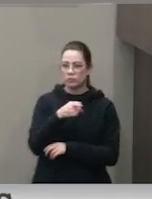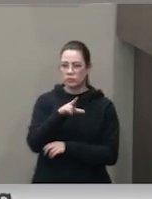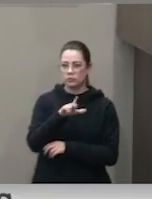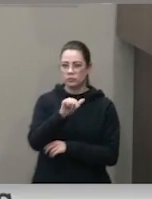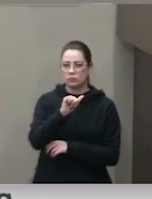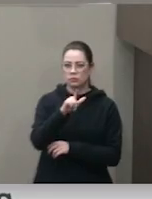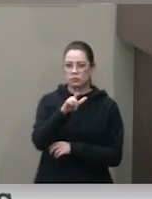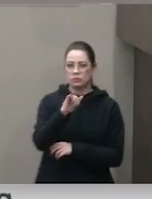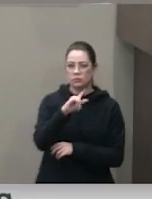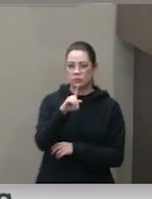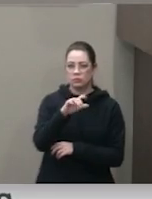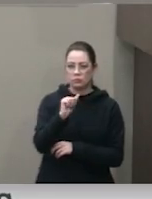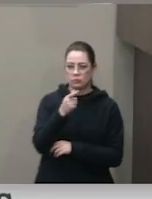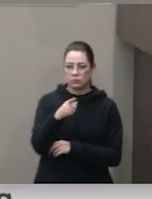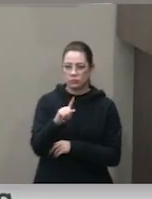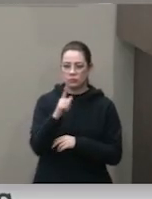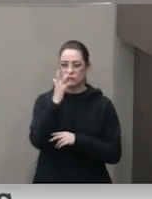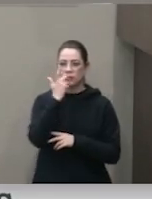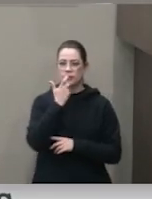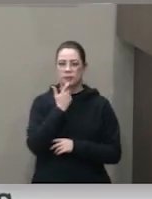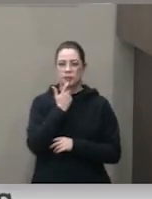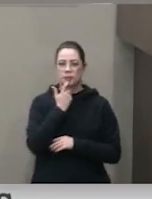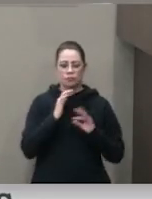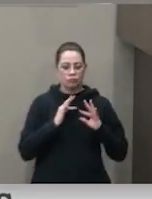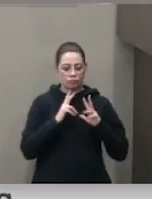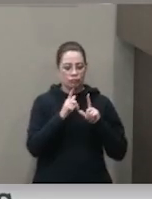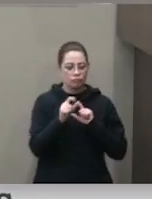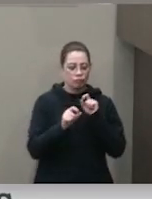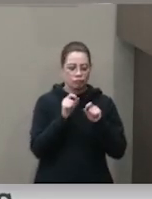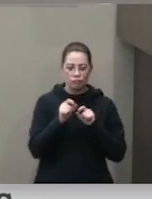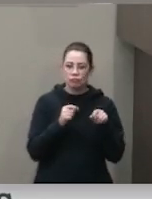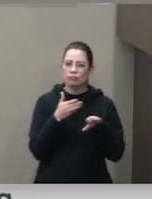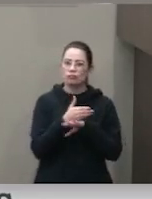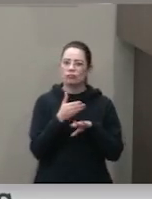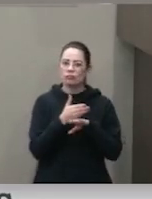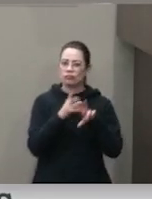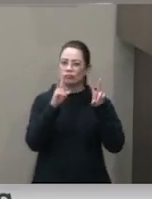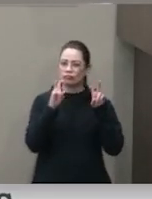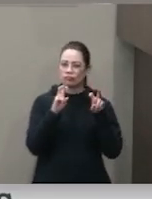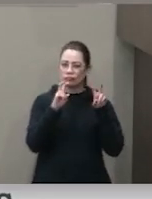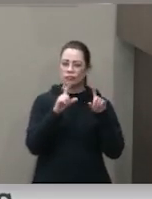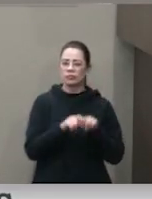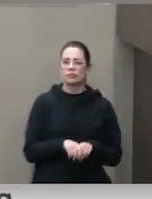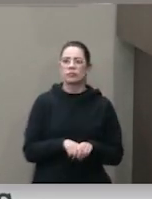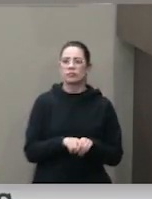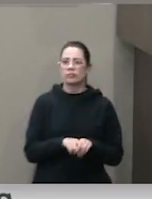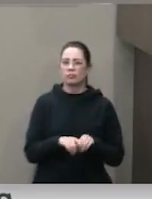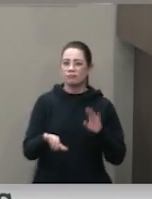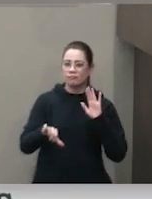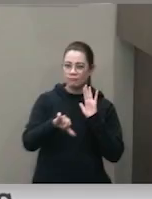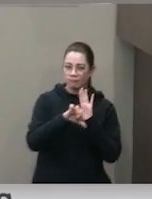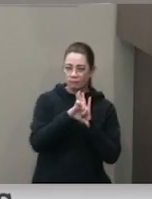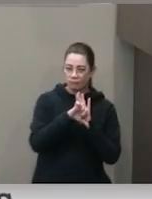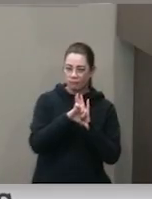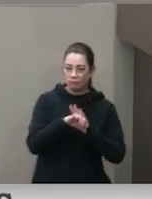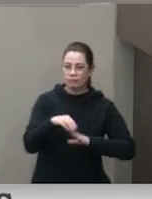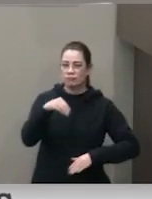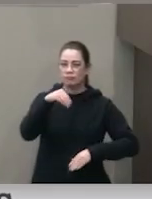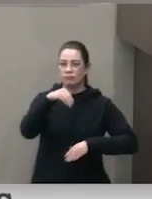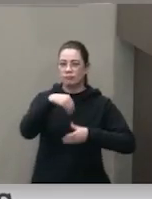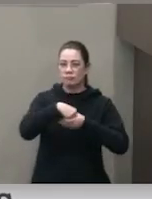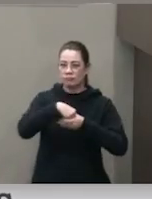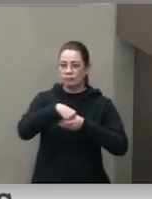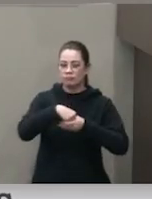infantil e tudo que envolve este tema, a esse crime ocorrido dentro do